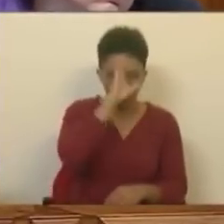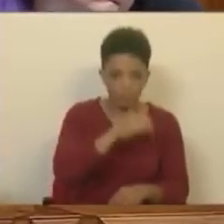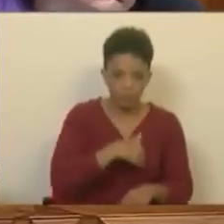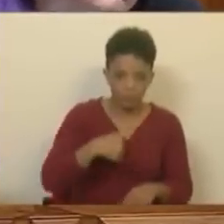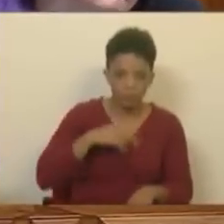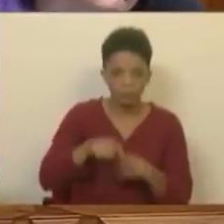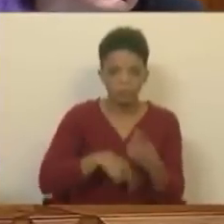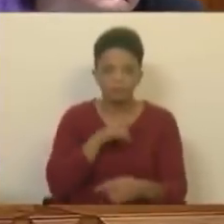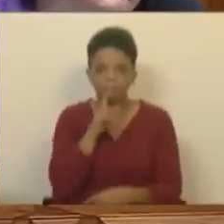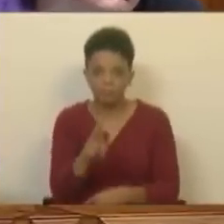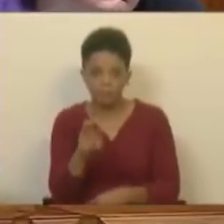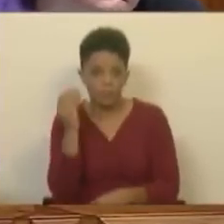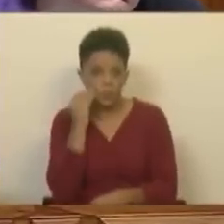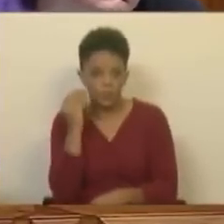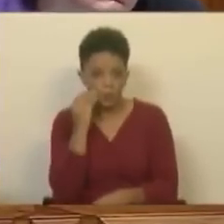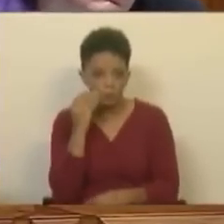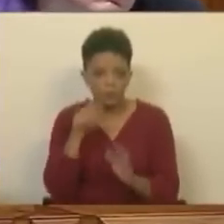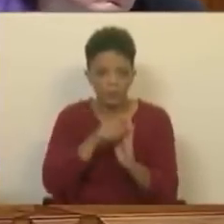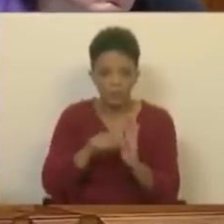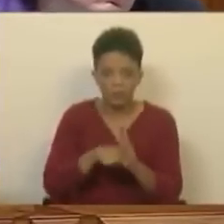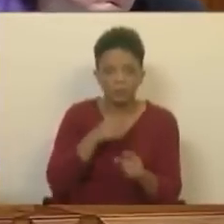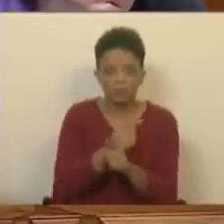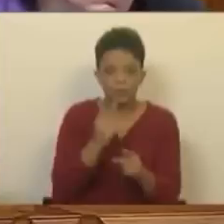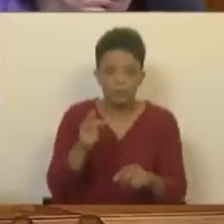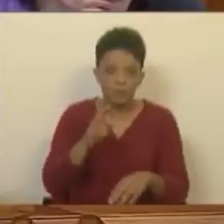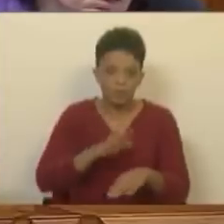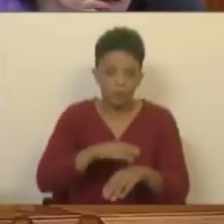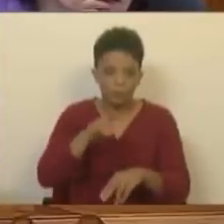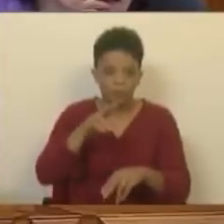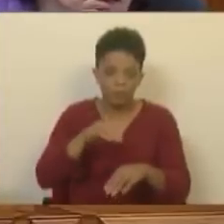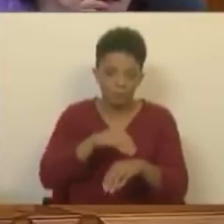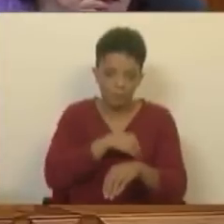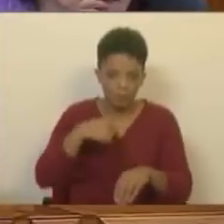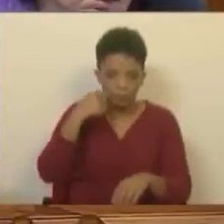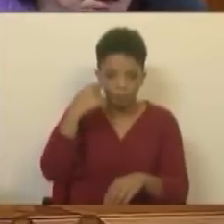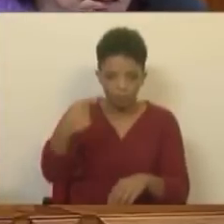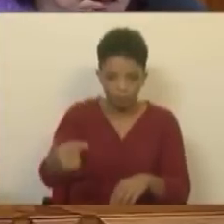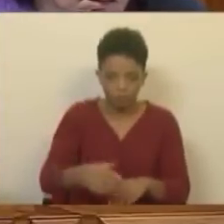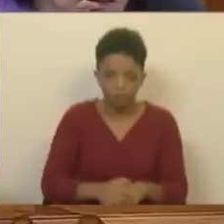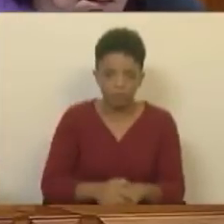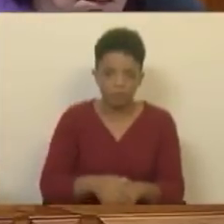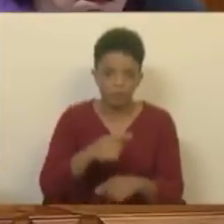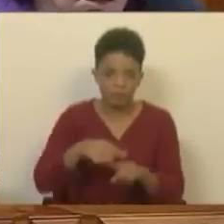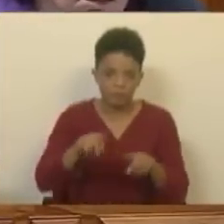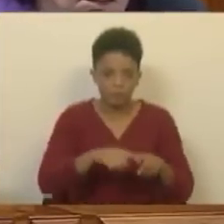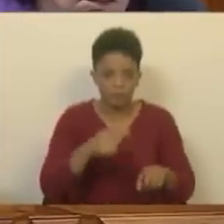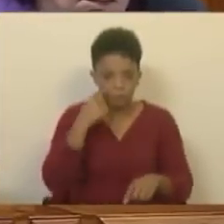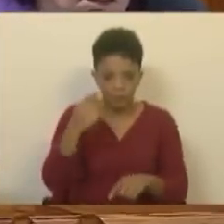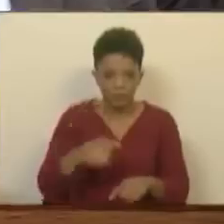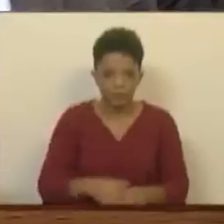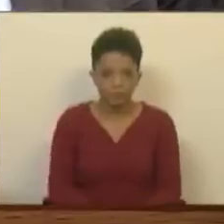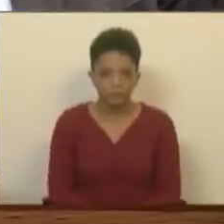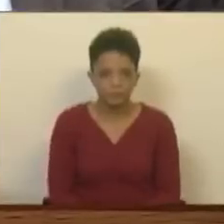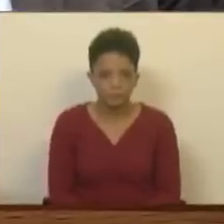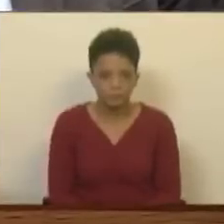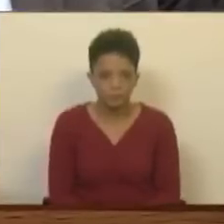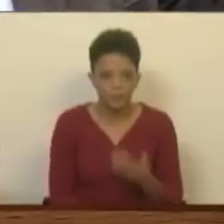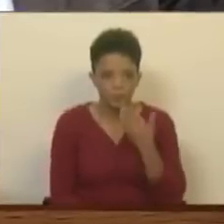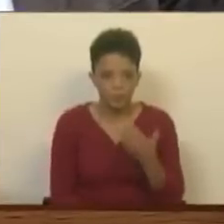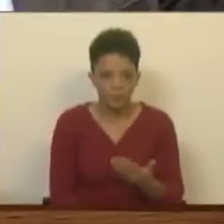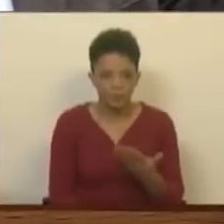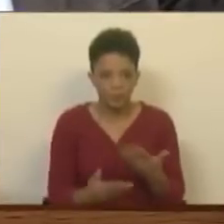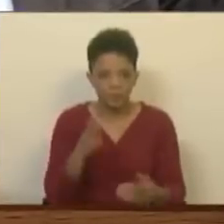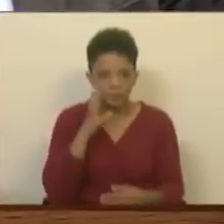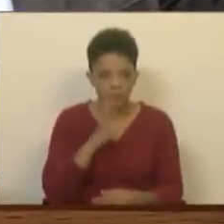e dir-lhe-ei como é que qual foi o critério para a distribuição dos médicos especialistas entre as diferentes especialidades Muito obrigado